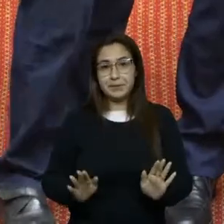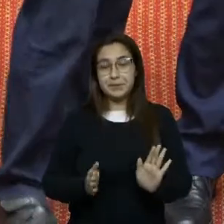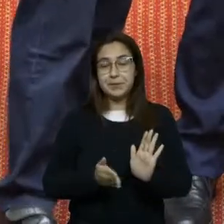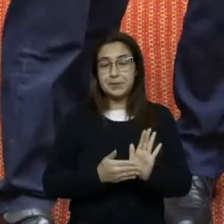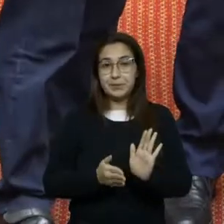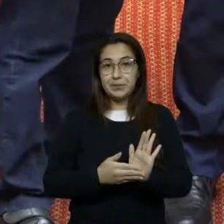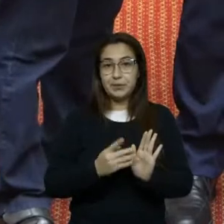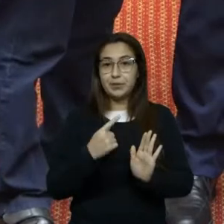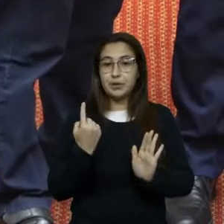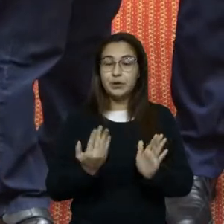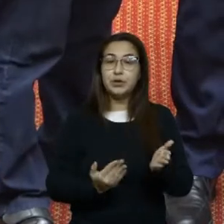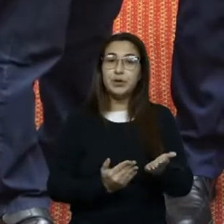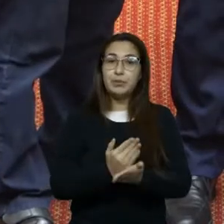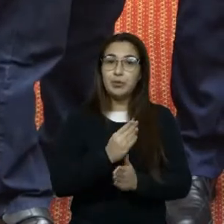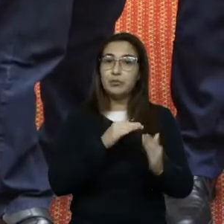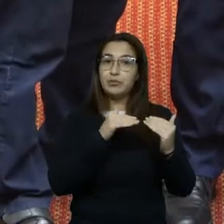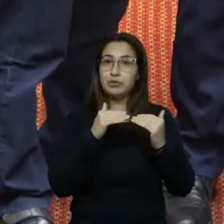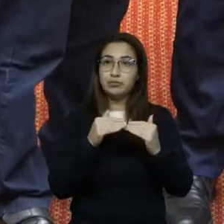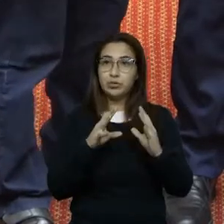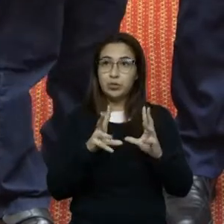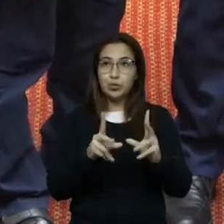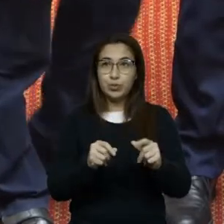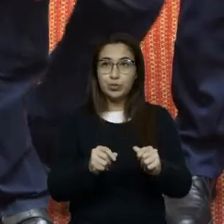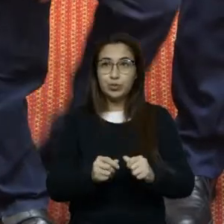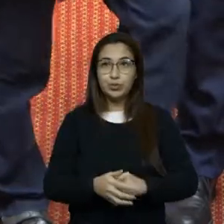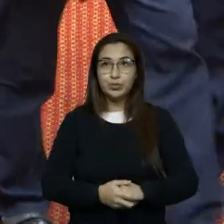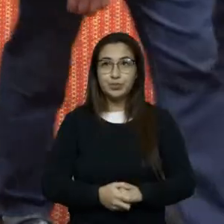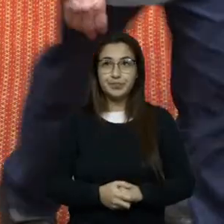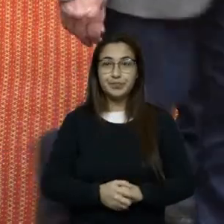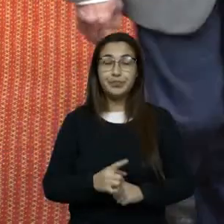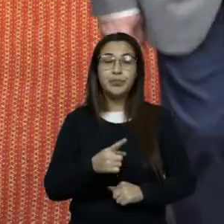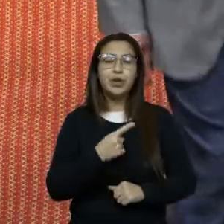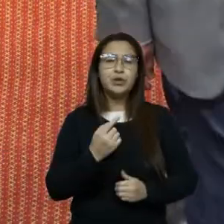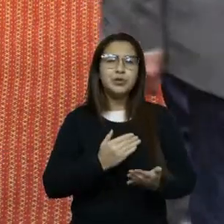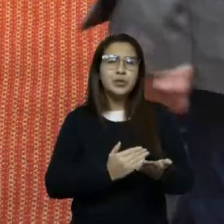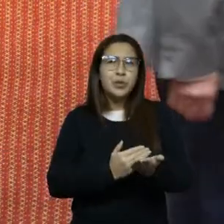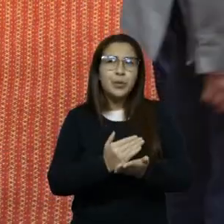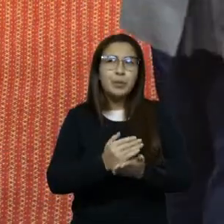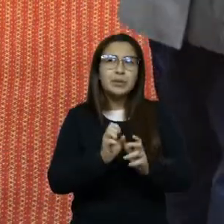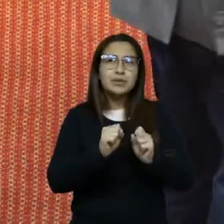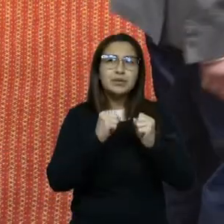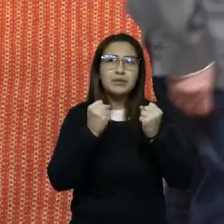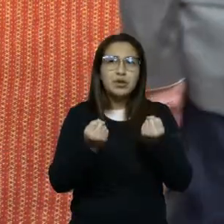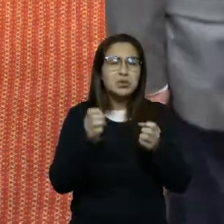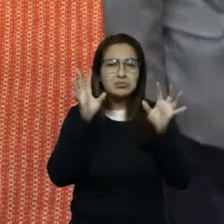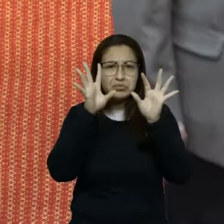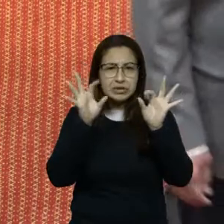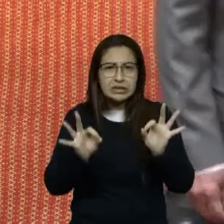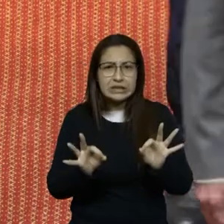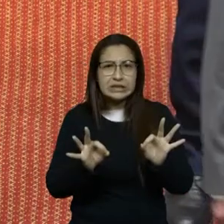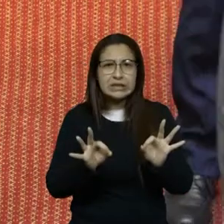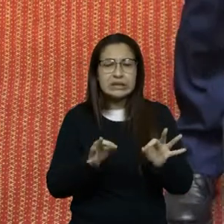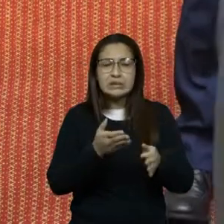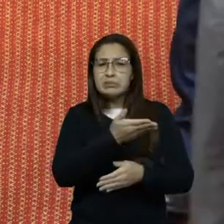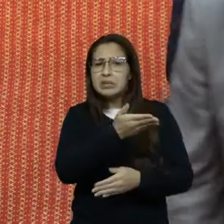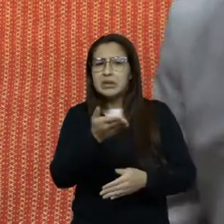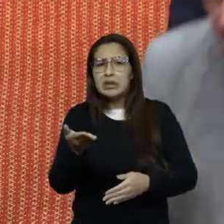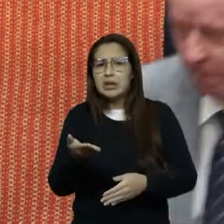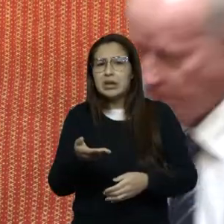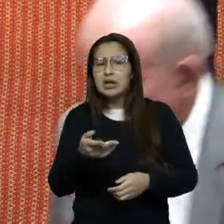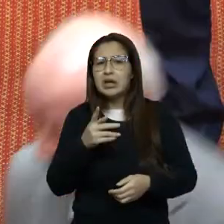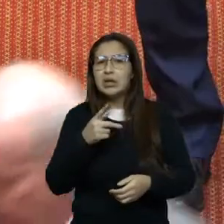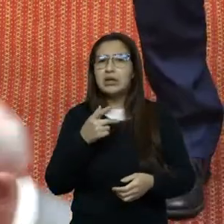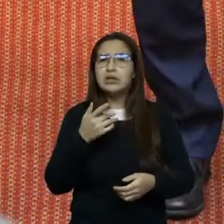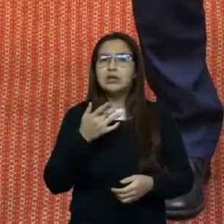proposta que nós aprovamos aqui por unanimidade e nós começamos a defender sem saber o posicionamento de ninguém aqui ainda